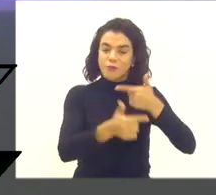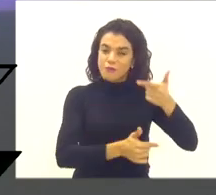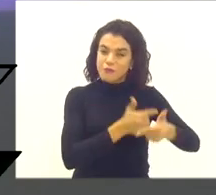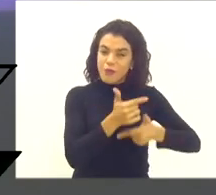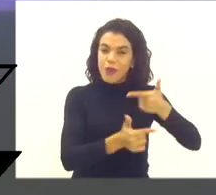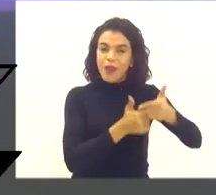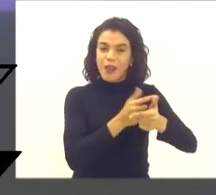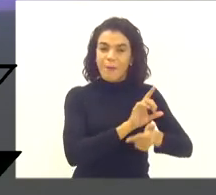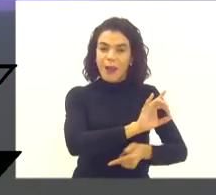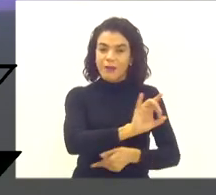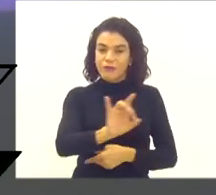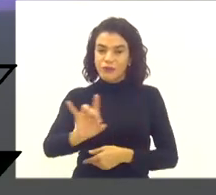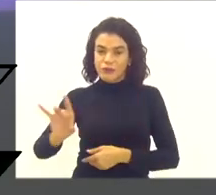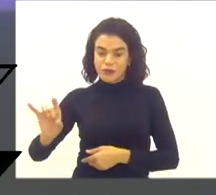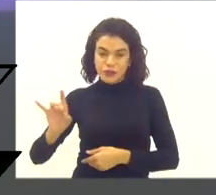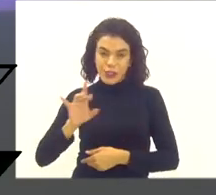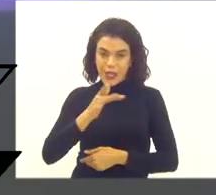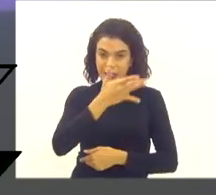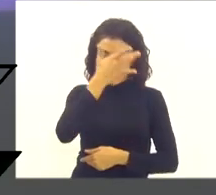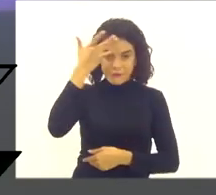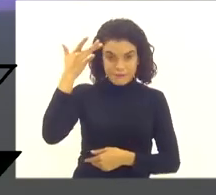mandatos no Exercício da